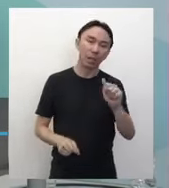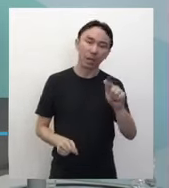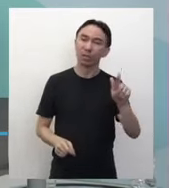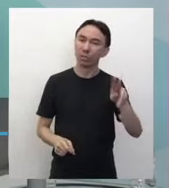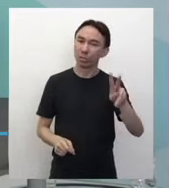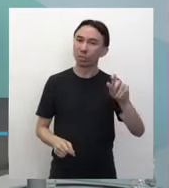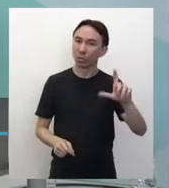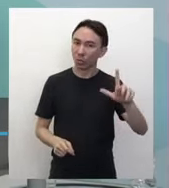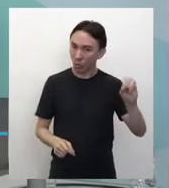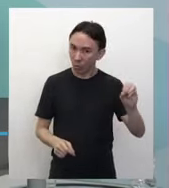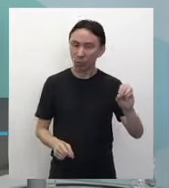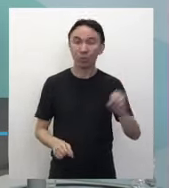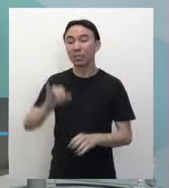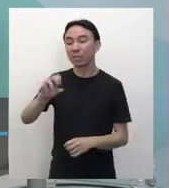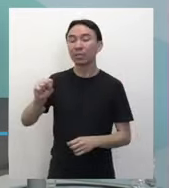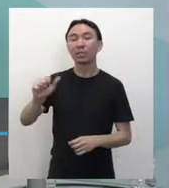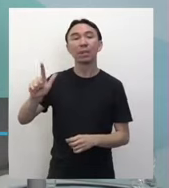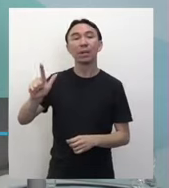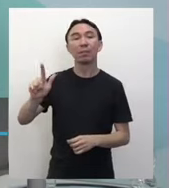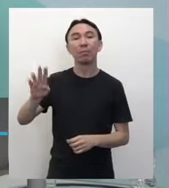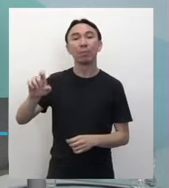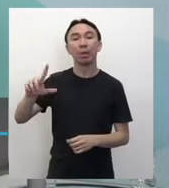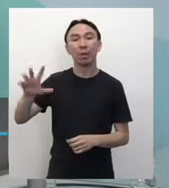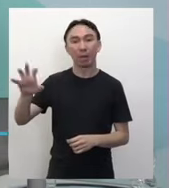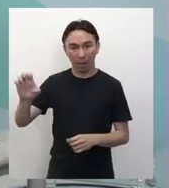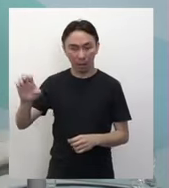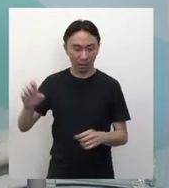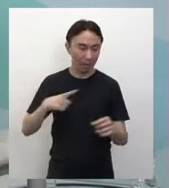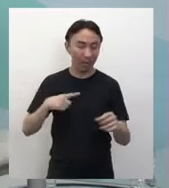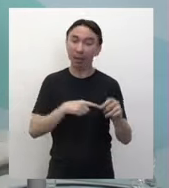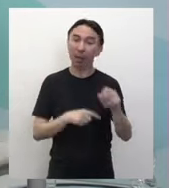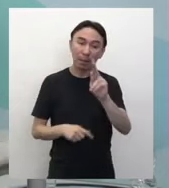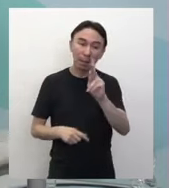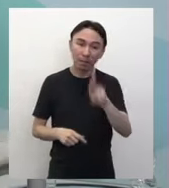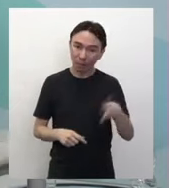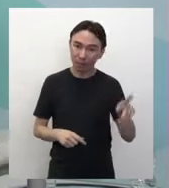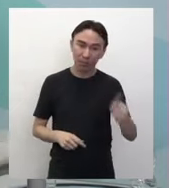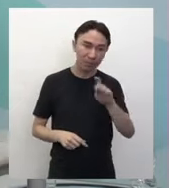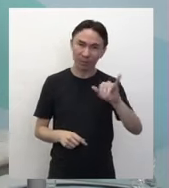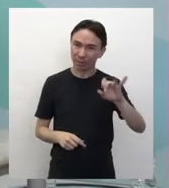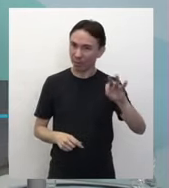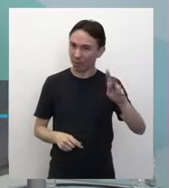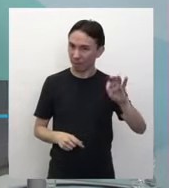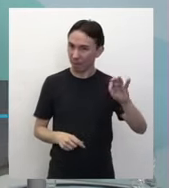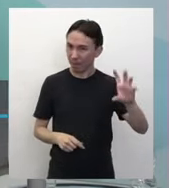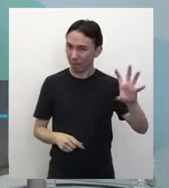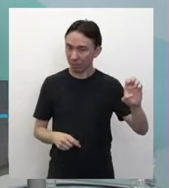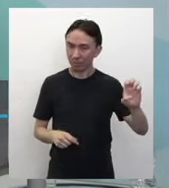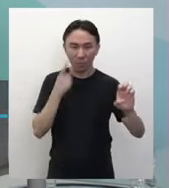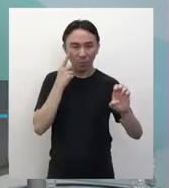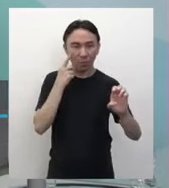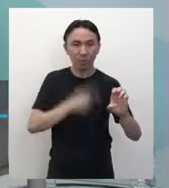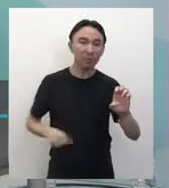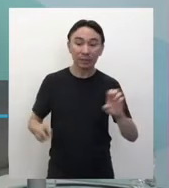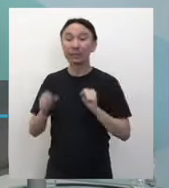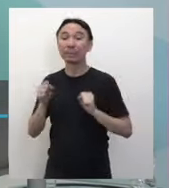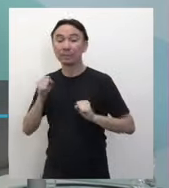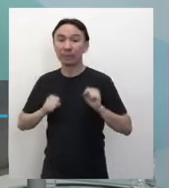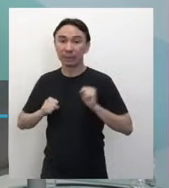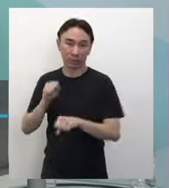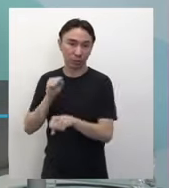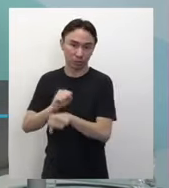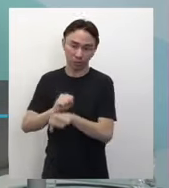A Isabelle da Pro Elizabeth colocou isolamento, aranha azul, expectativa.